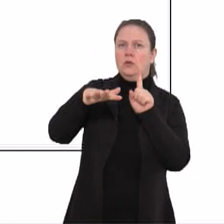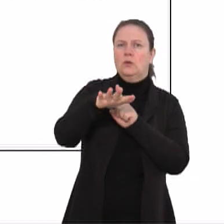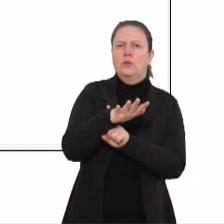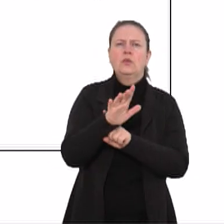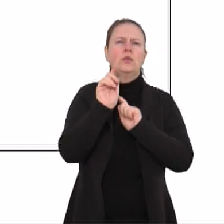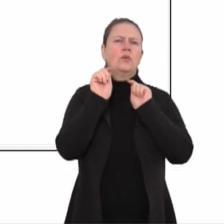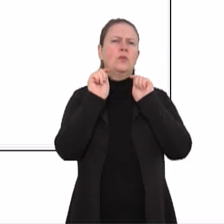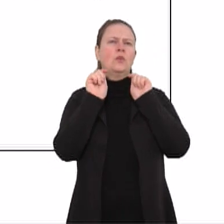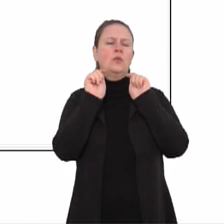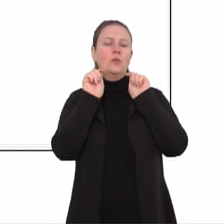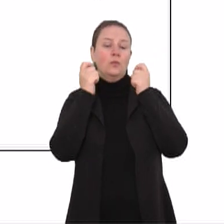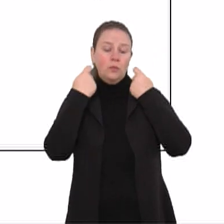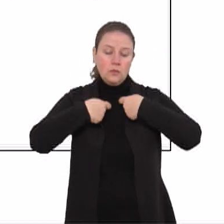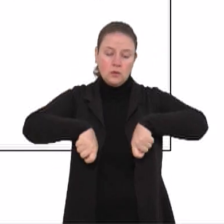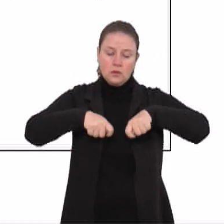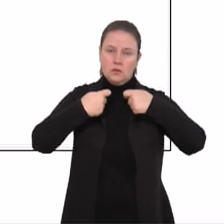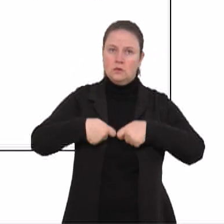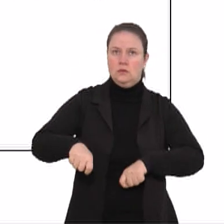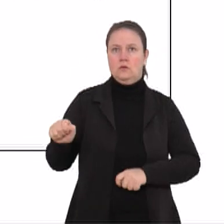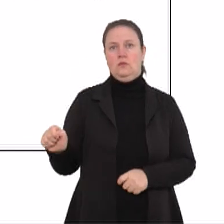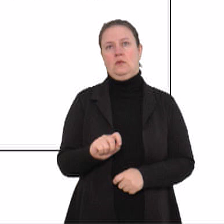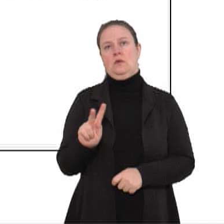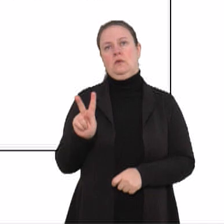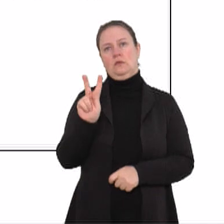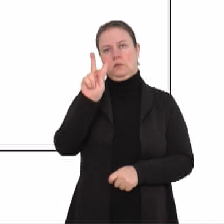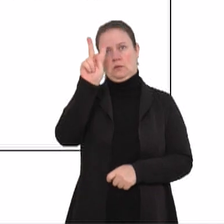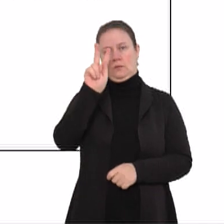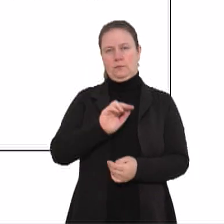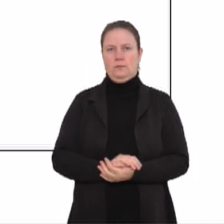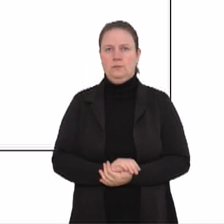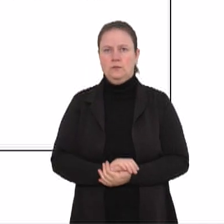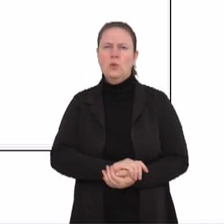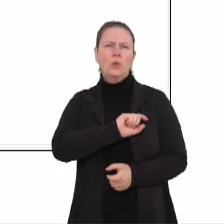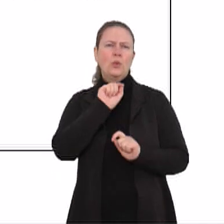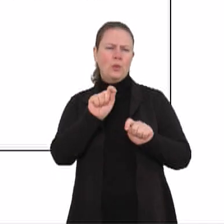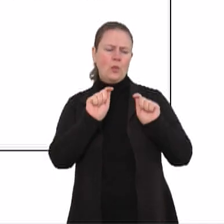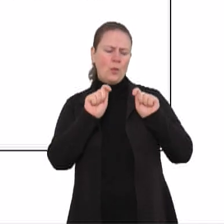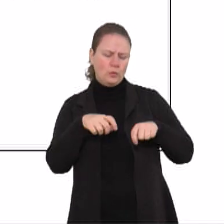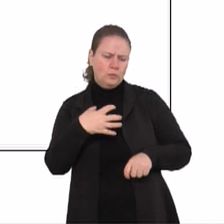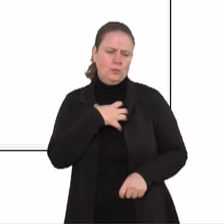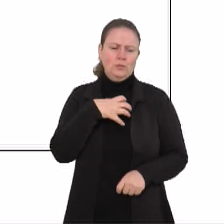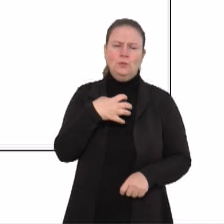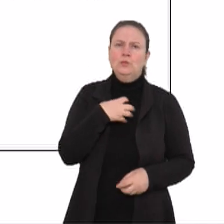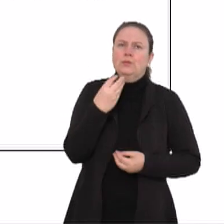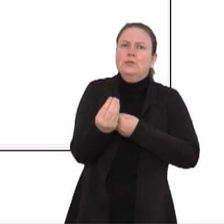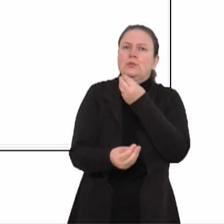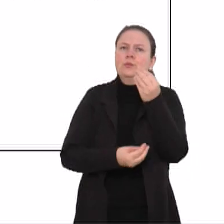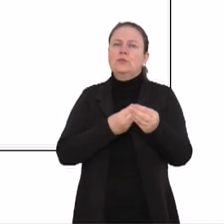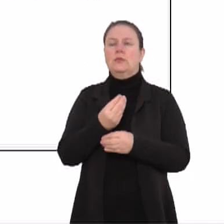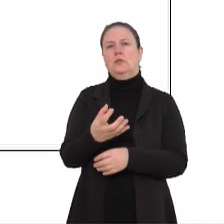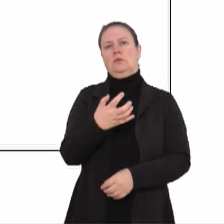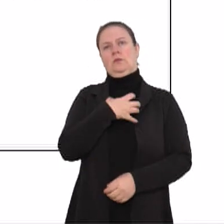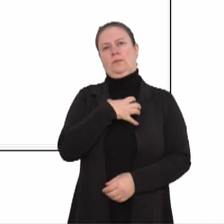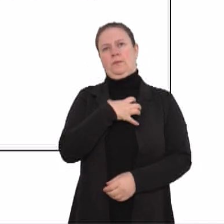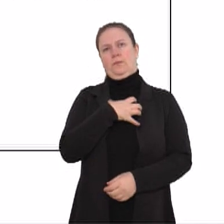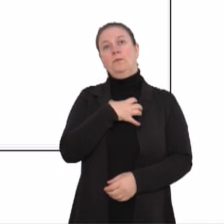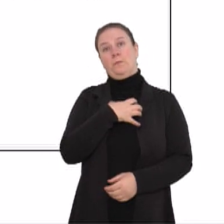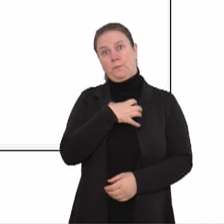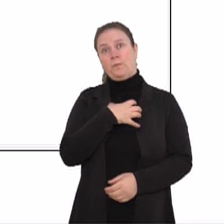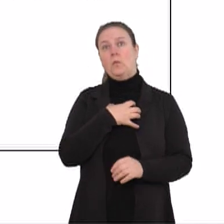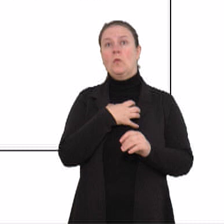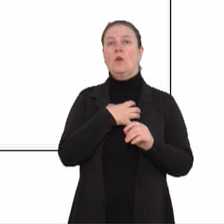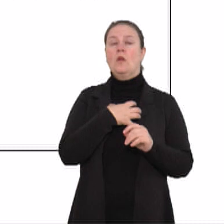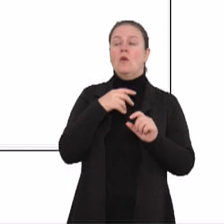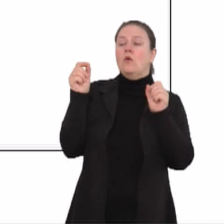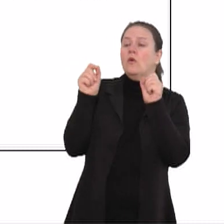devem valorizar e como devem valorizar, o que devem sentir e como devem sentir, o que